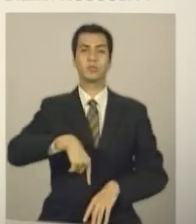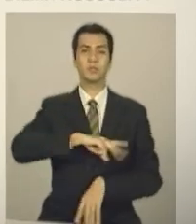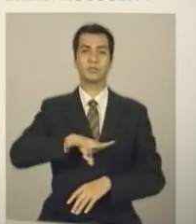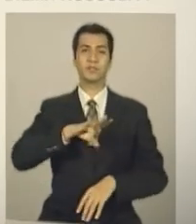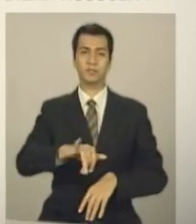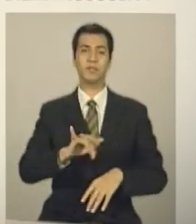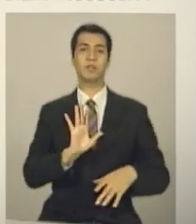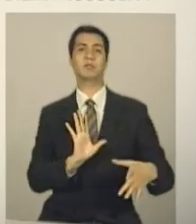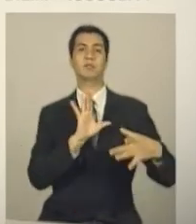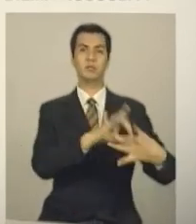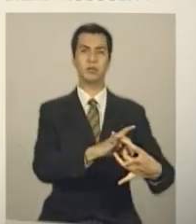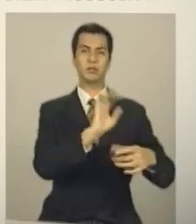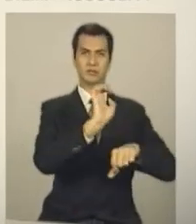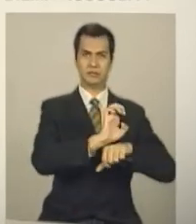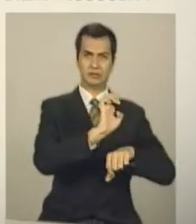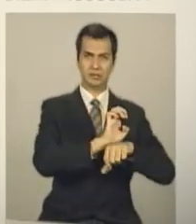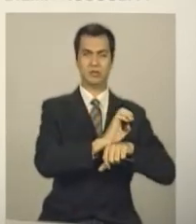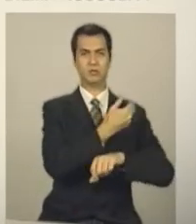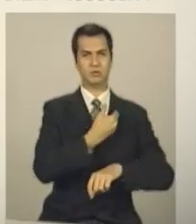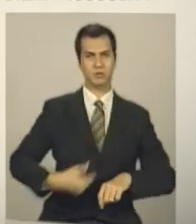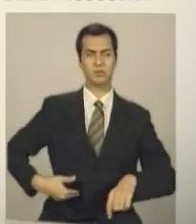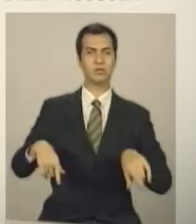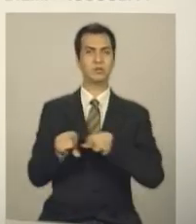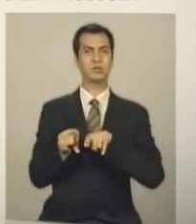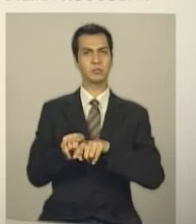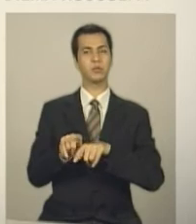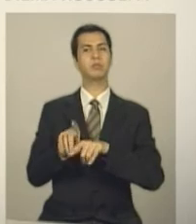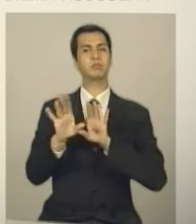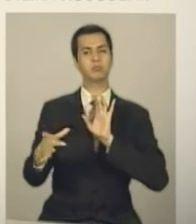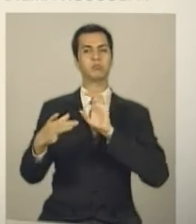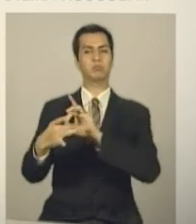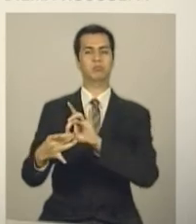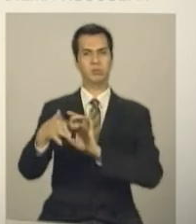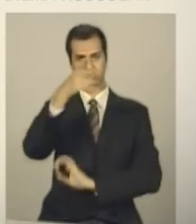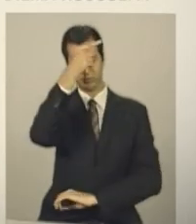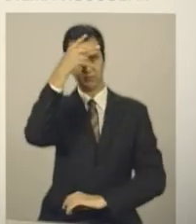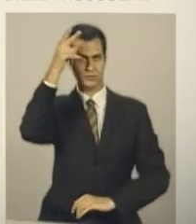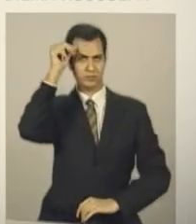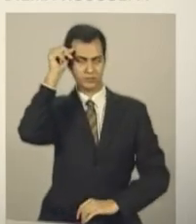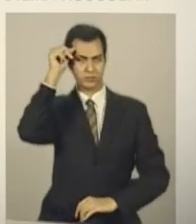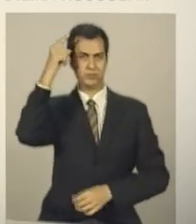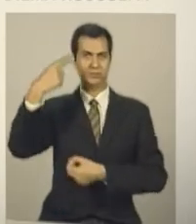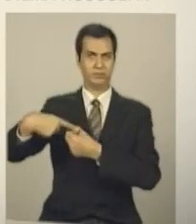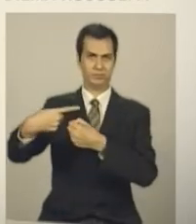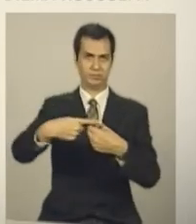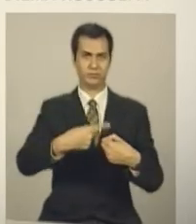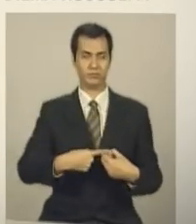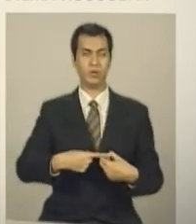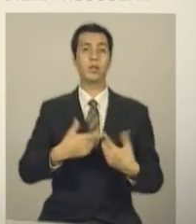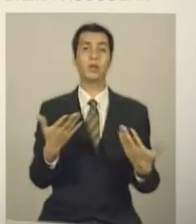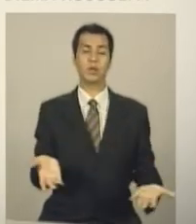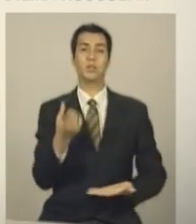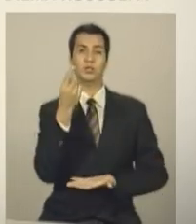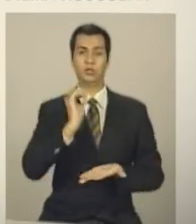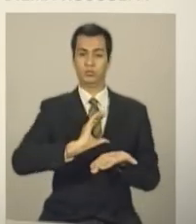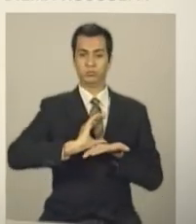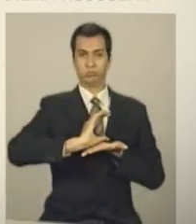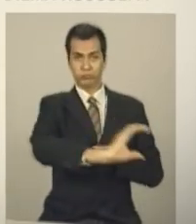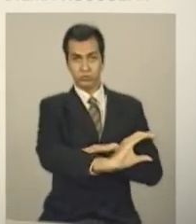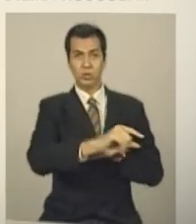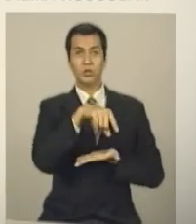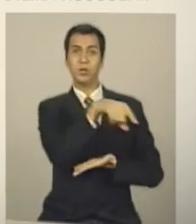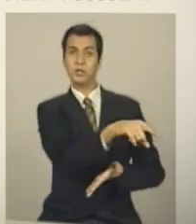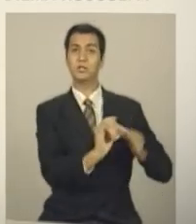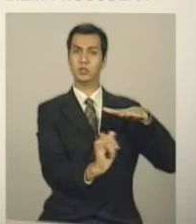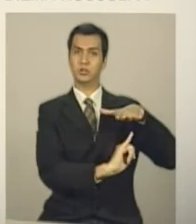estados e dos Municípios para receber recursos do governo essas instituições terão que seguir as